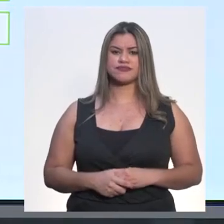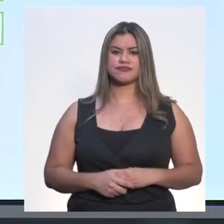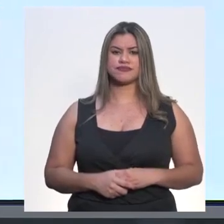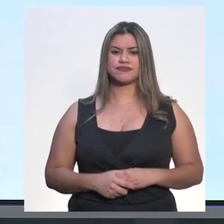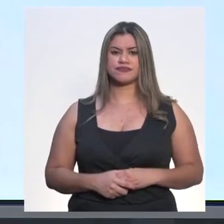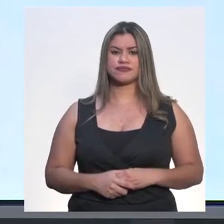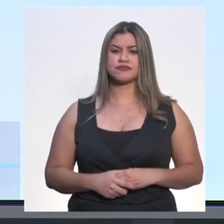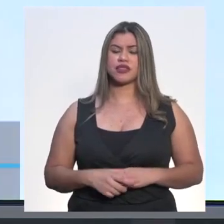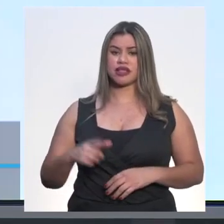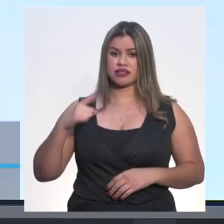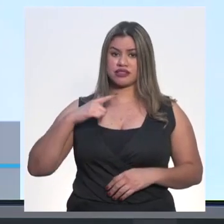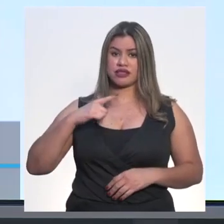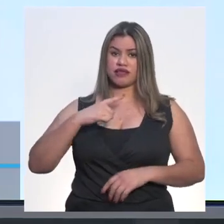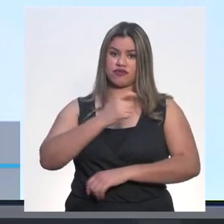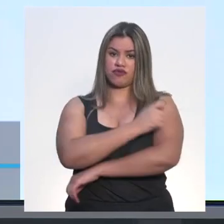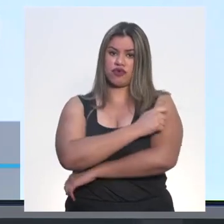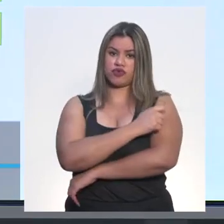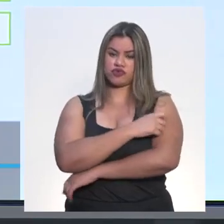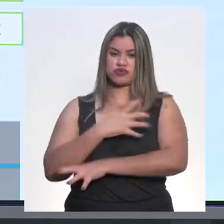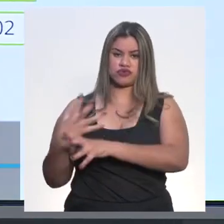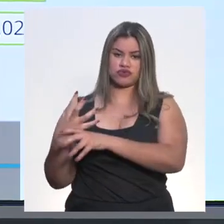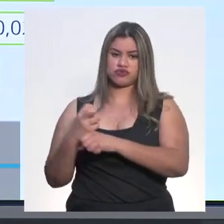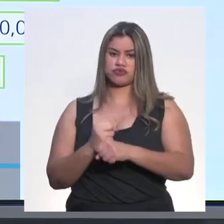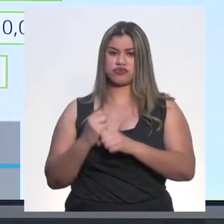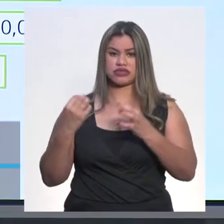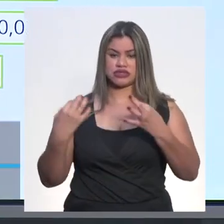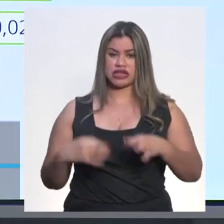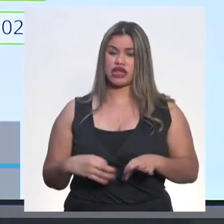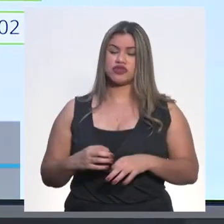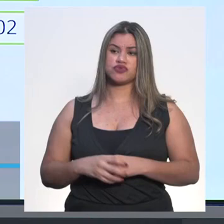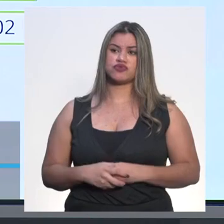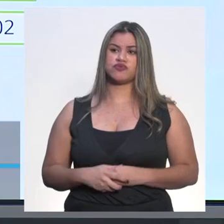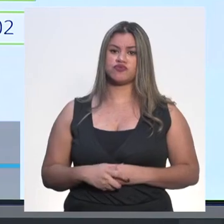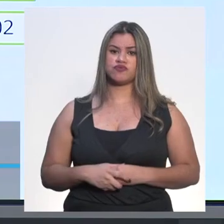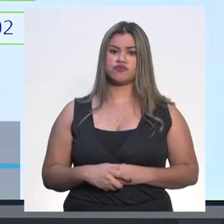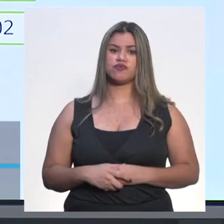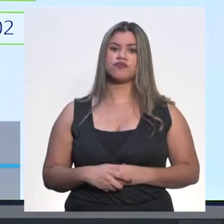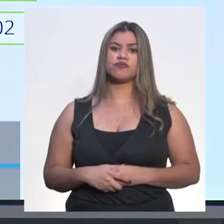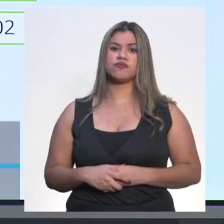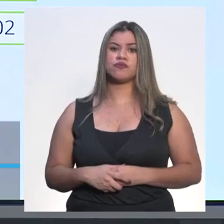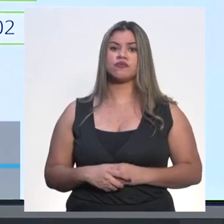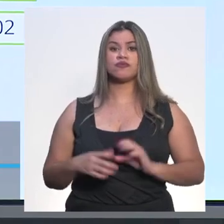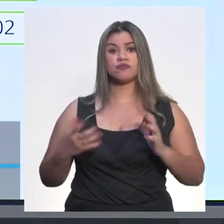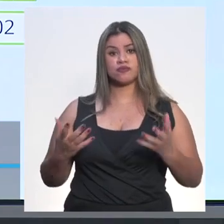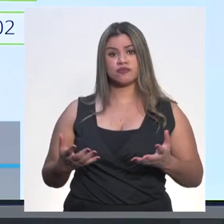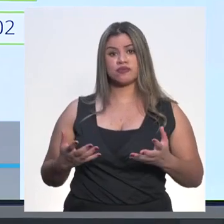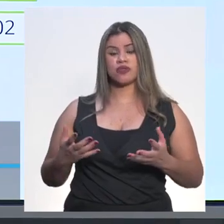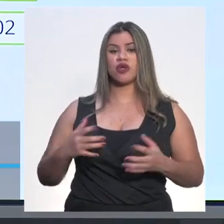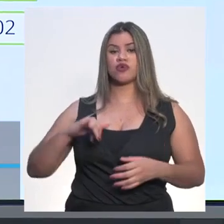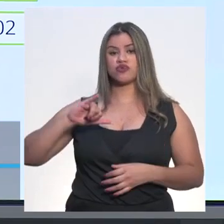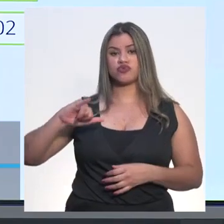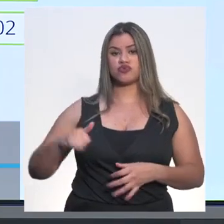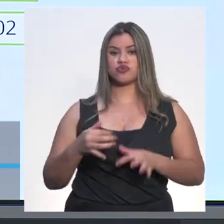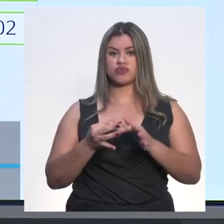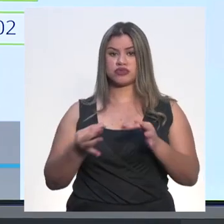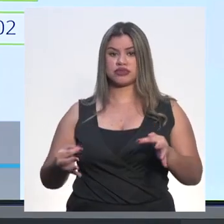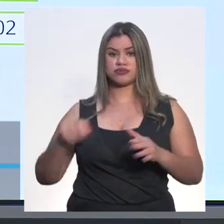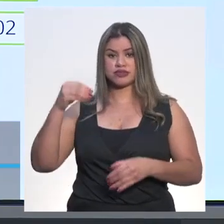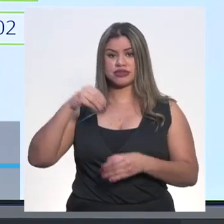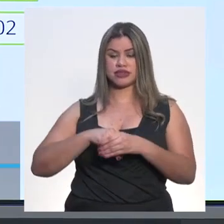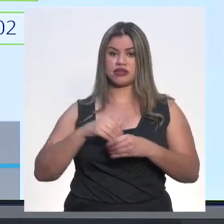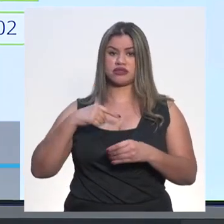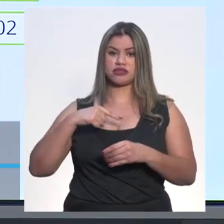isso, eu esqueci o nome dele. Ele fez certinho. Olha como a gente resolve isso. Dentro de juros simples, existe uma